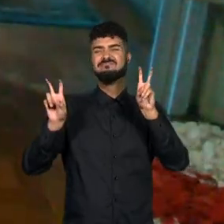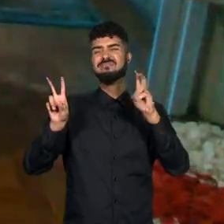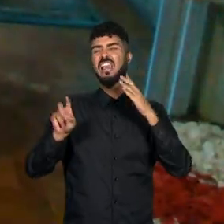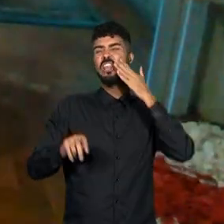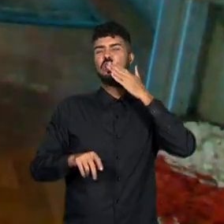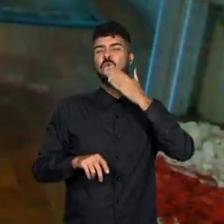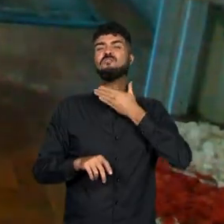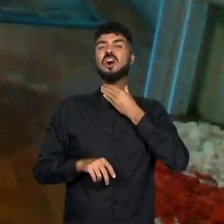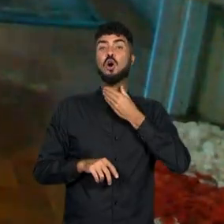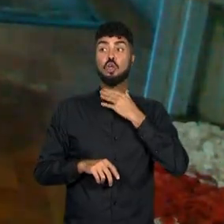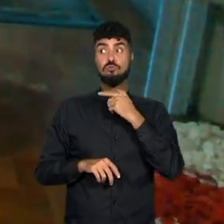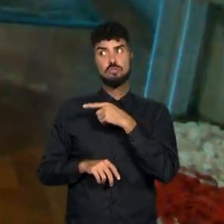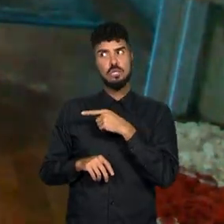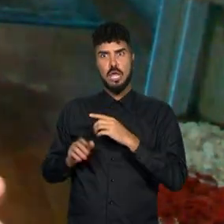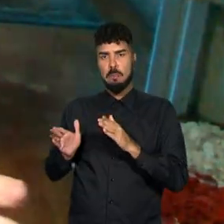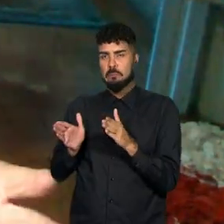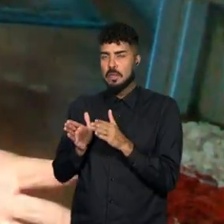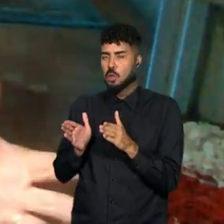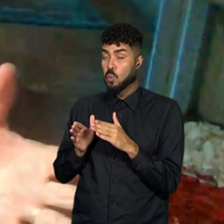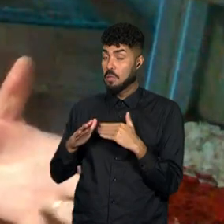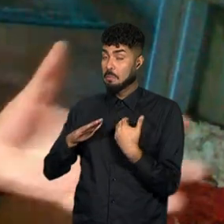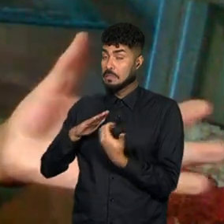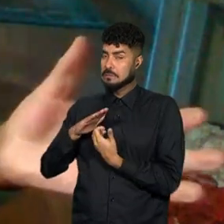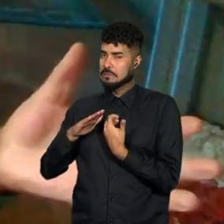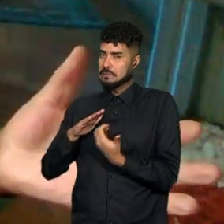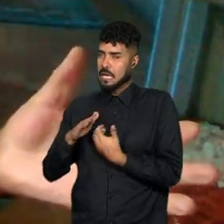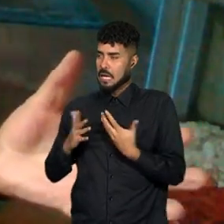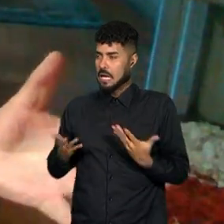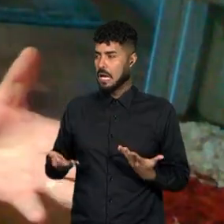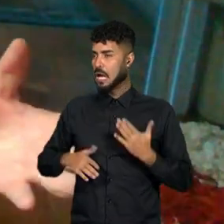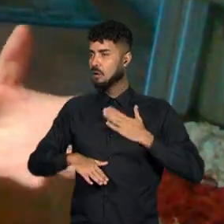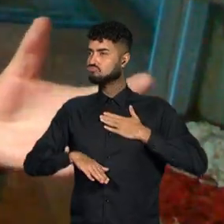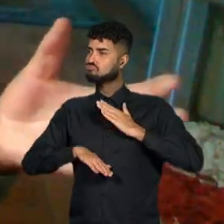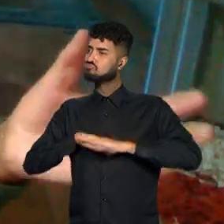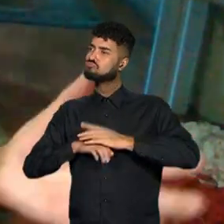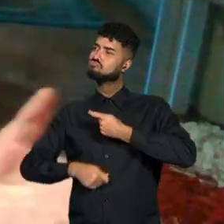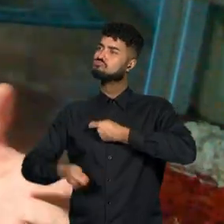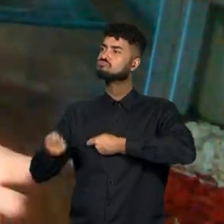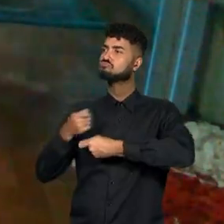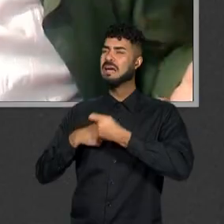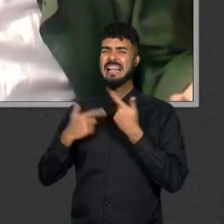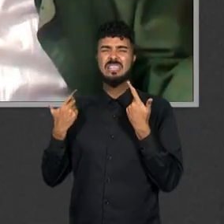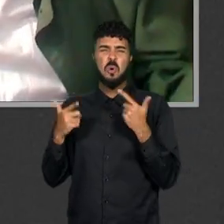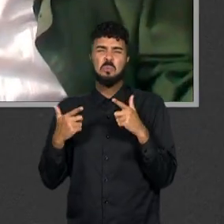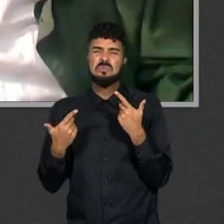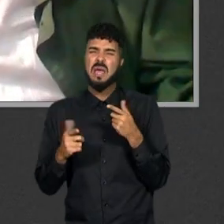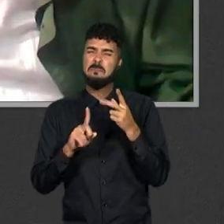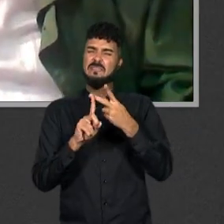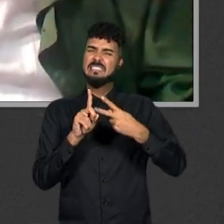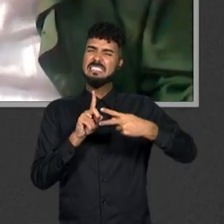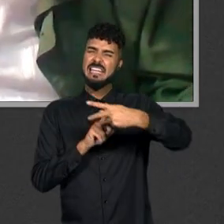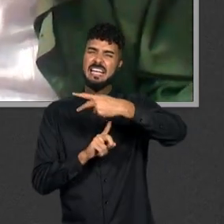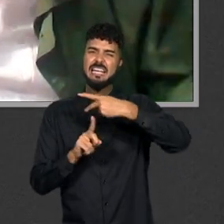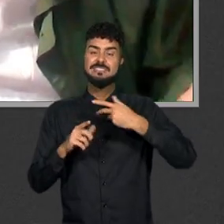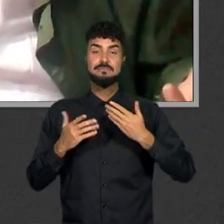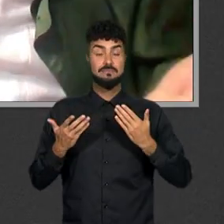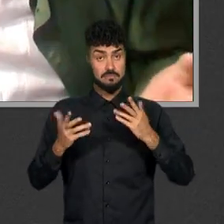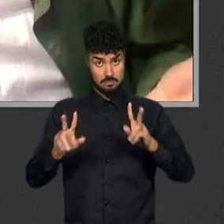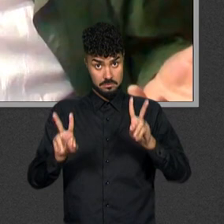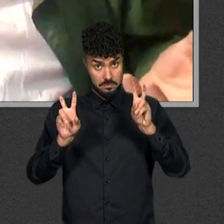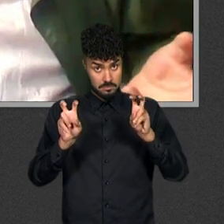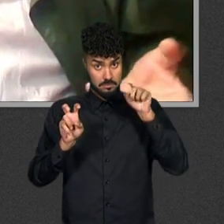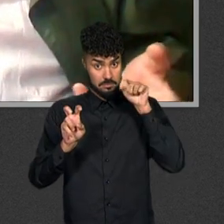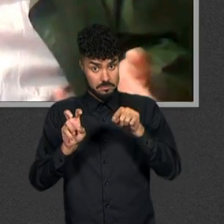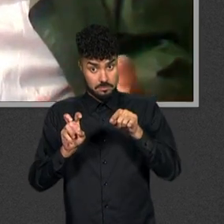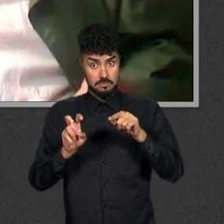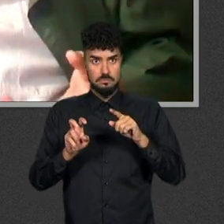um micro empresário, empresário de si mesmo, que não tem previdência, não é uma situação que exige